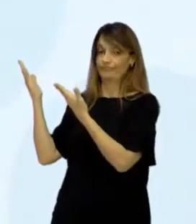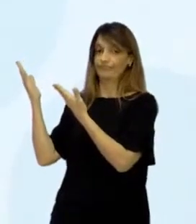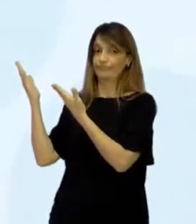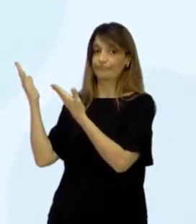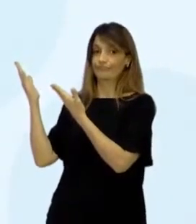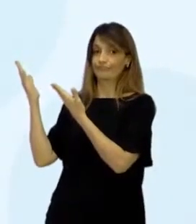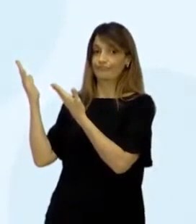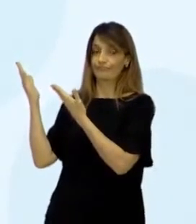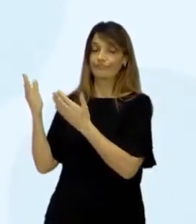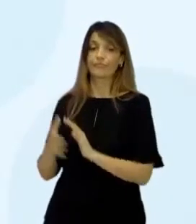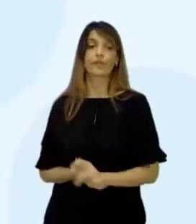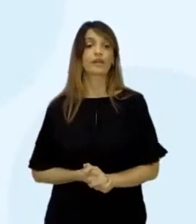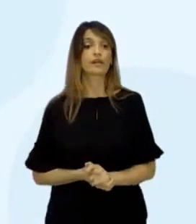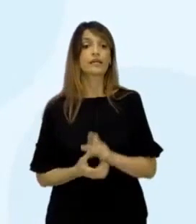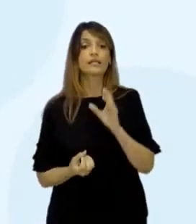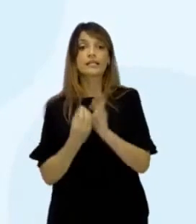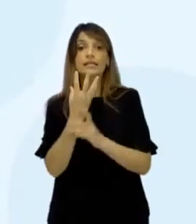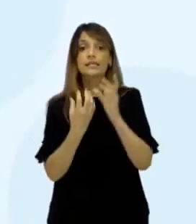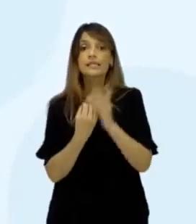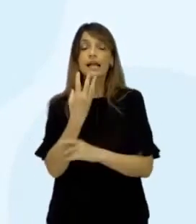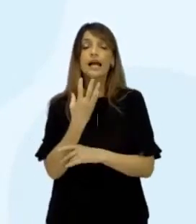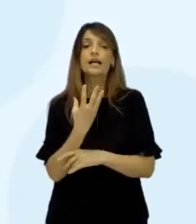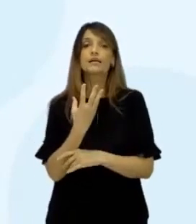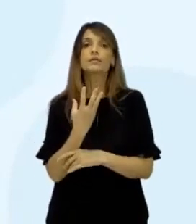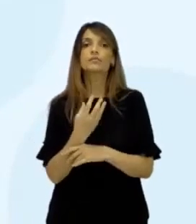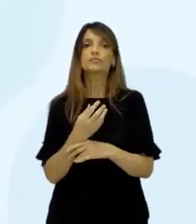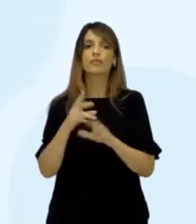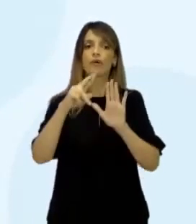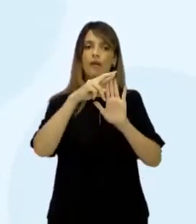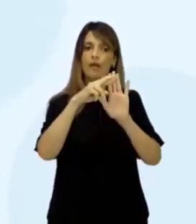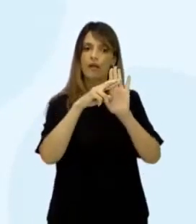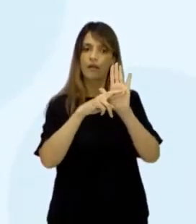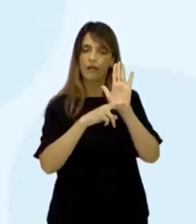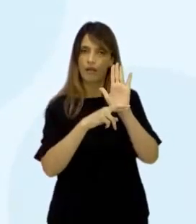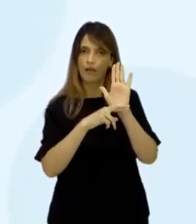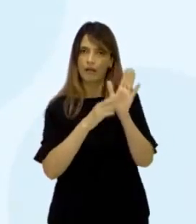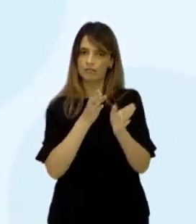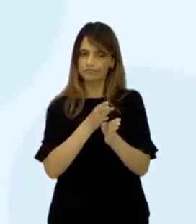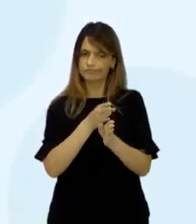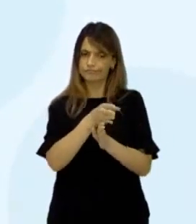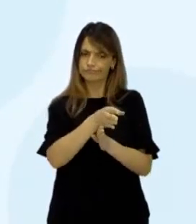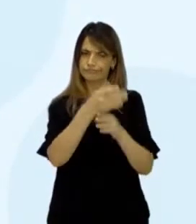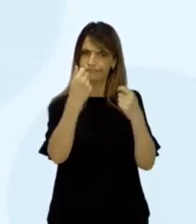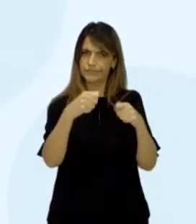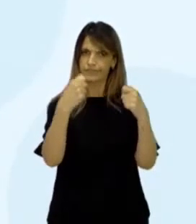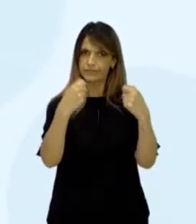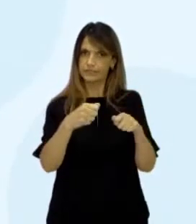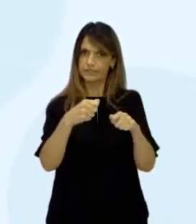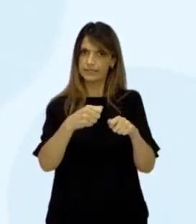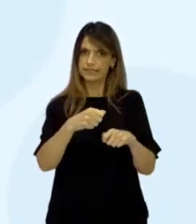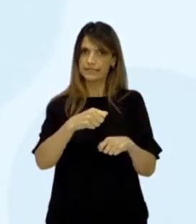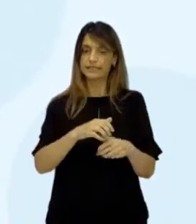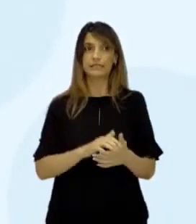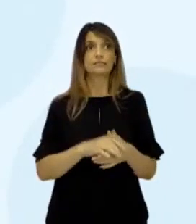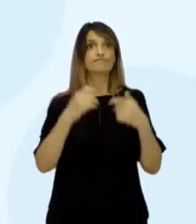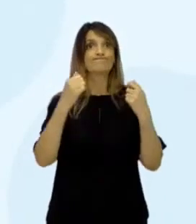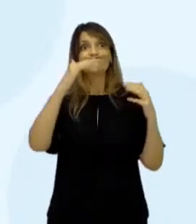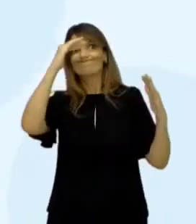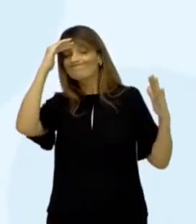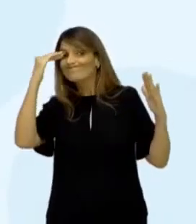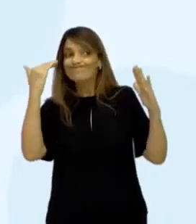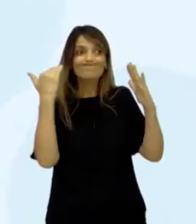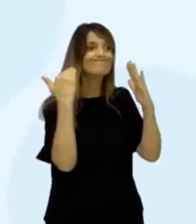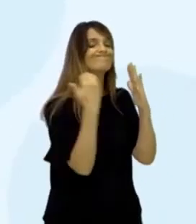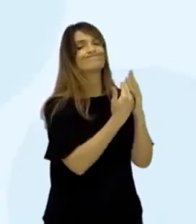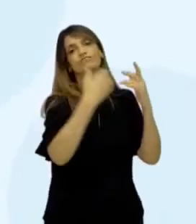preceito criada para estabelecer regras que devem ser seguidas. Só que elas têm a regra de, tipo, ser um ordenamento, tá? Então, é uma